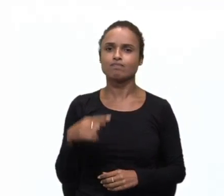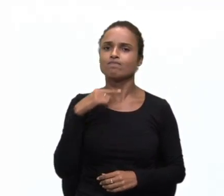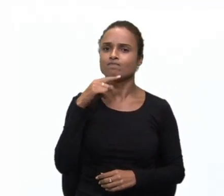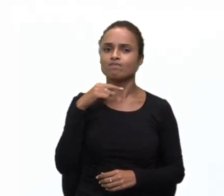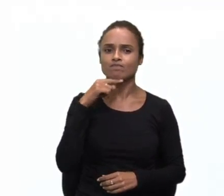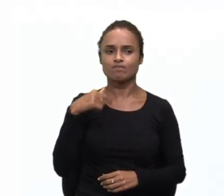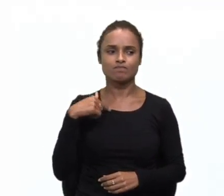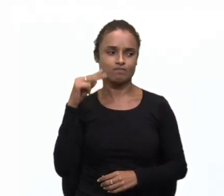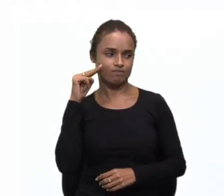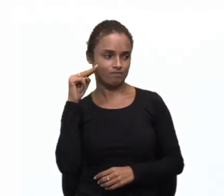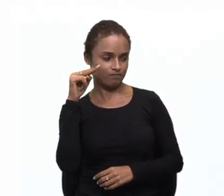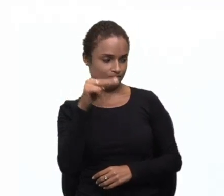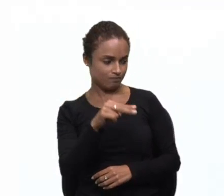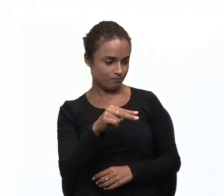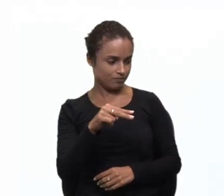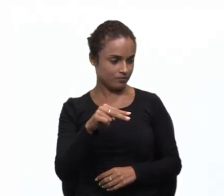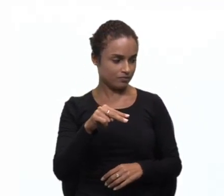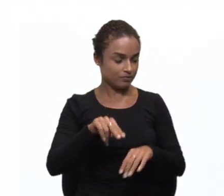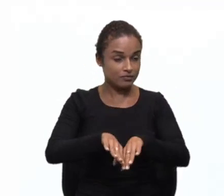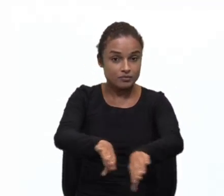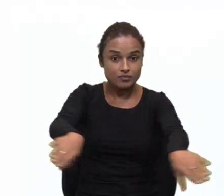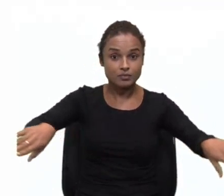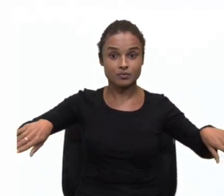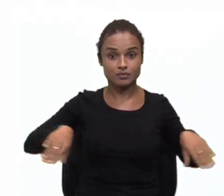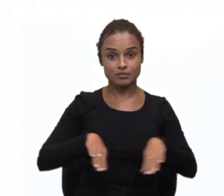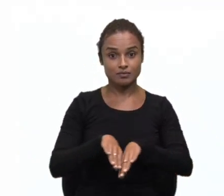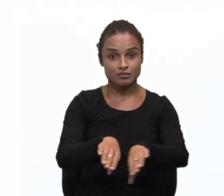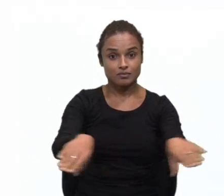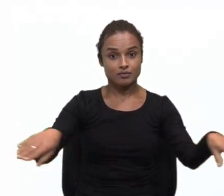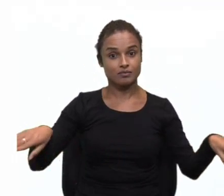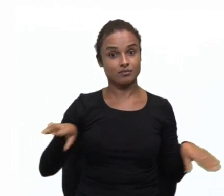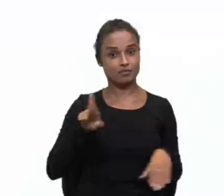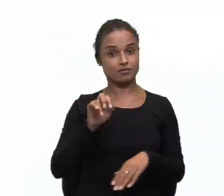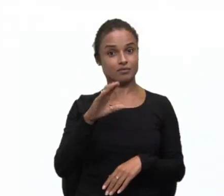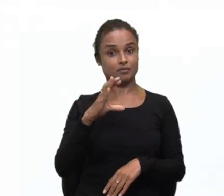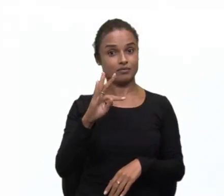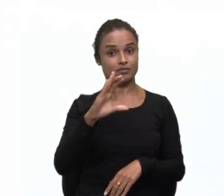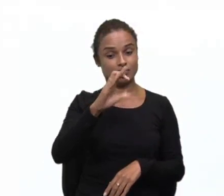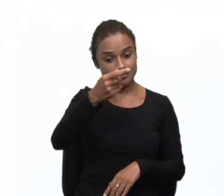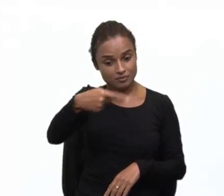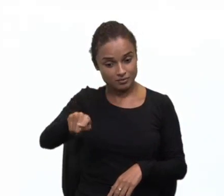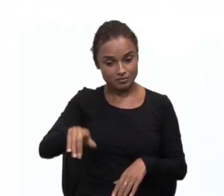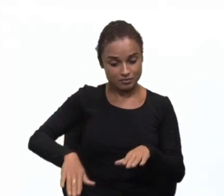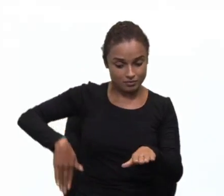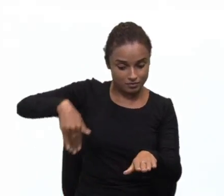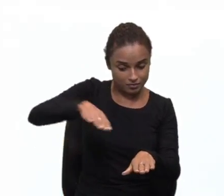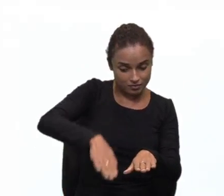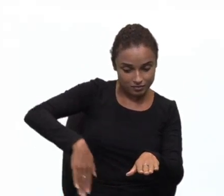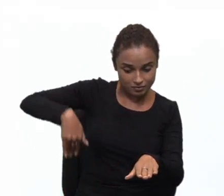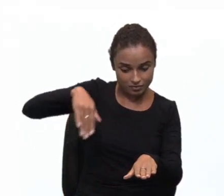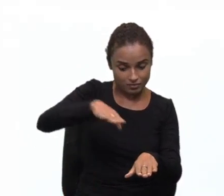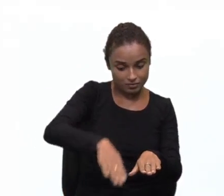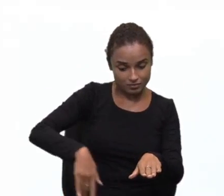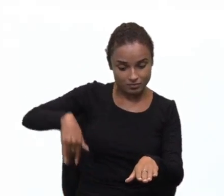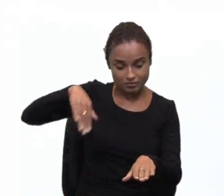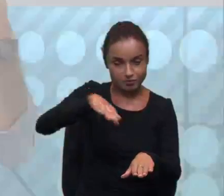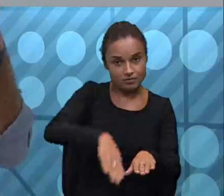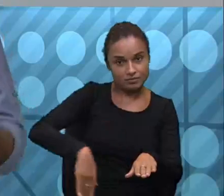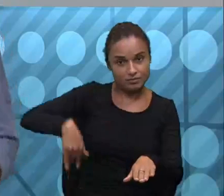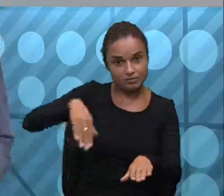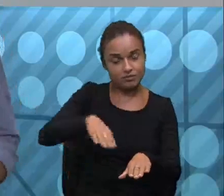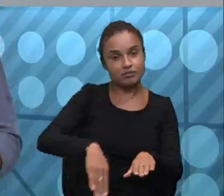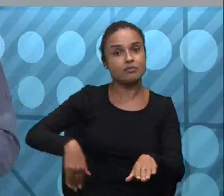ler a resposta. Isso. A natação utiliza o movimento de rotação. Por que não? Utiliza o movimento de rotação do ombro nas